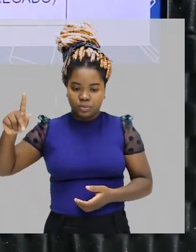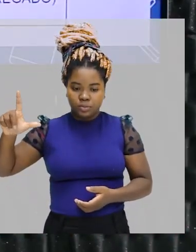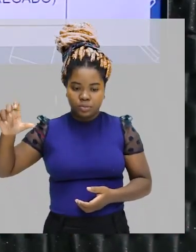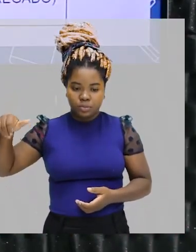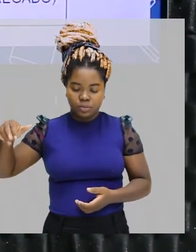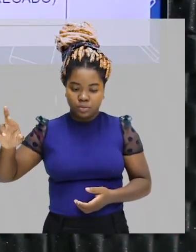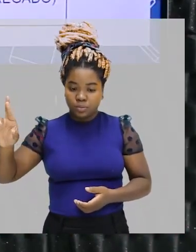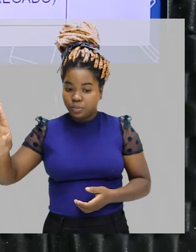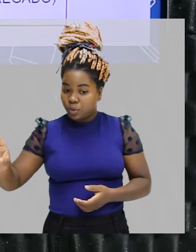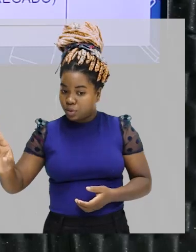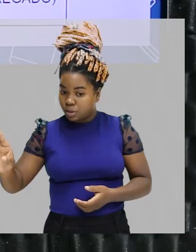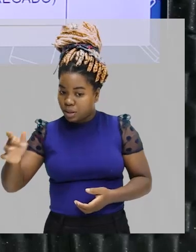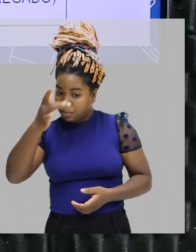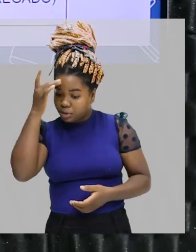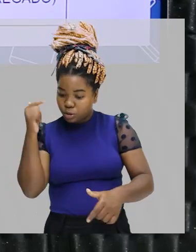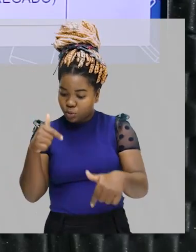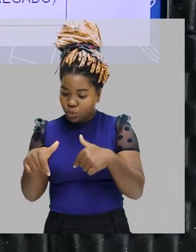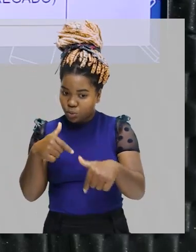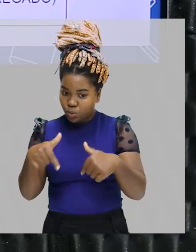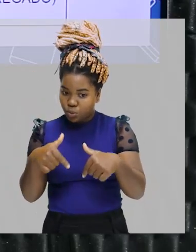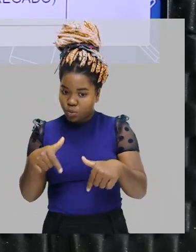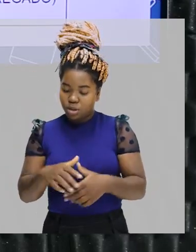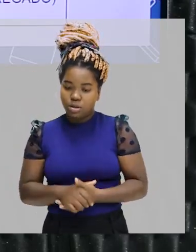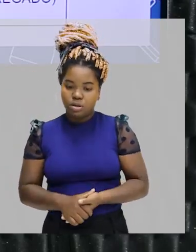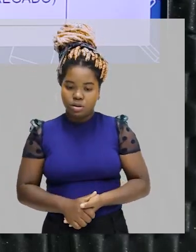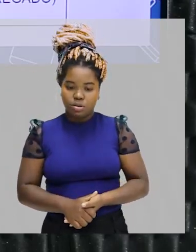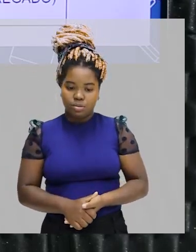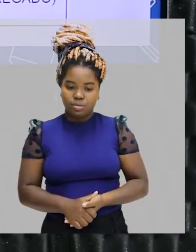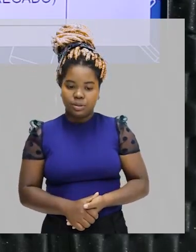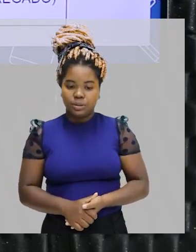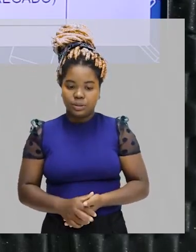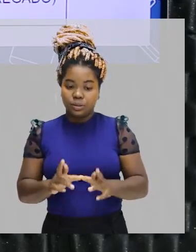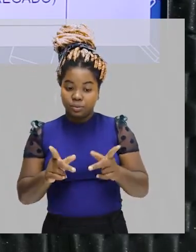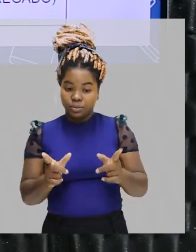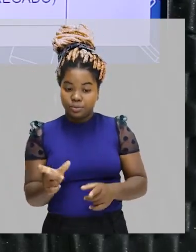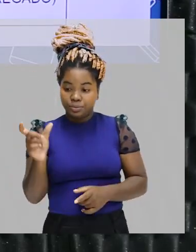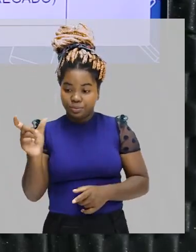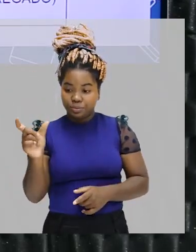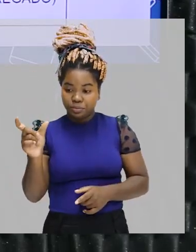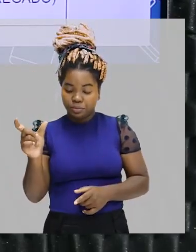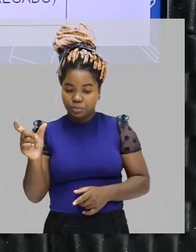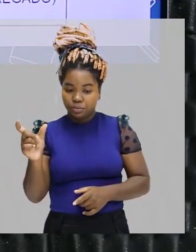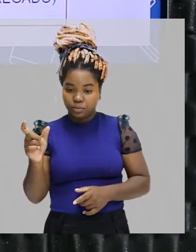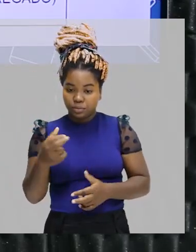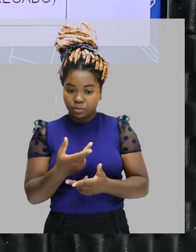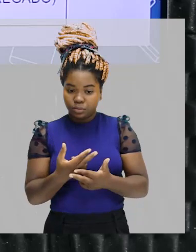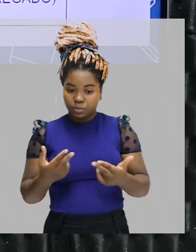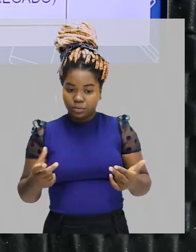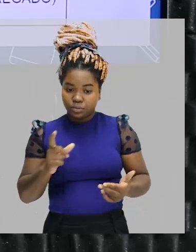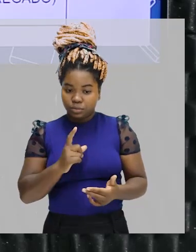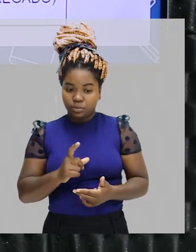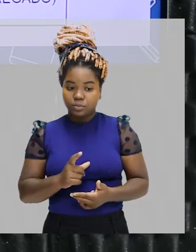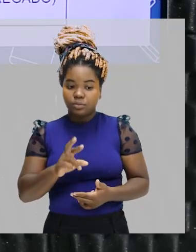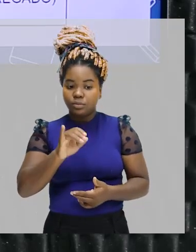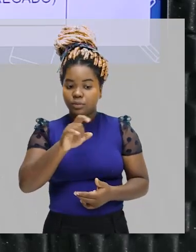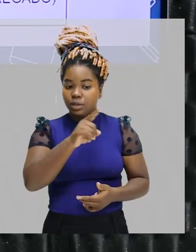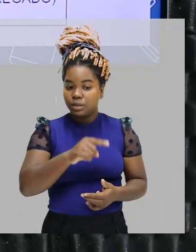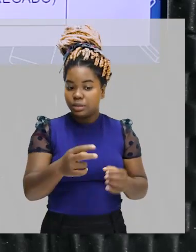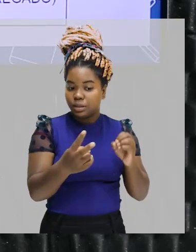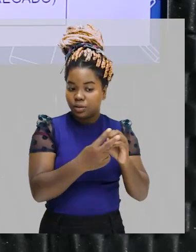é o empregador. Então, perceba a questão da palavra derivada, lembra? Eu tenho uma raiz, que é o